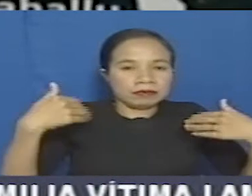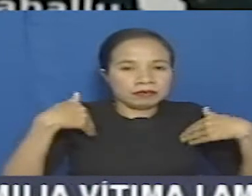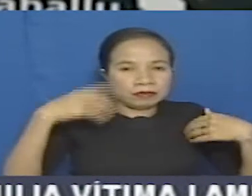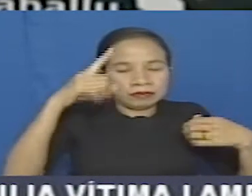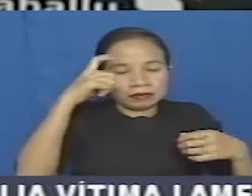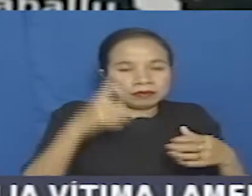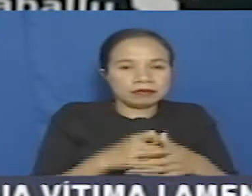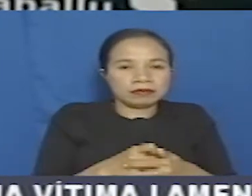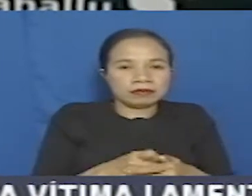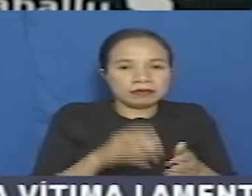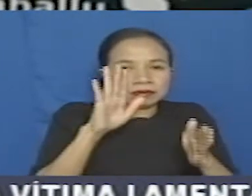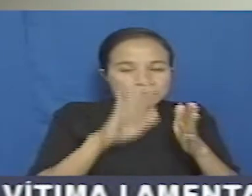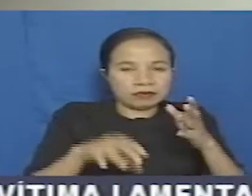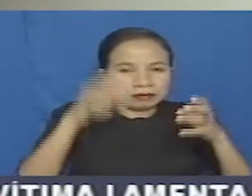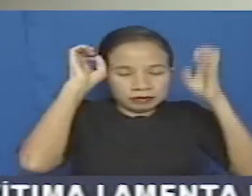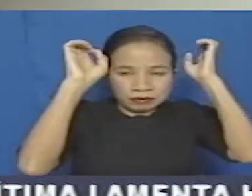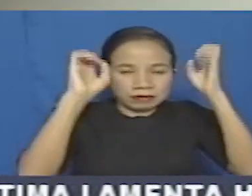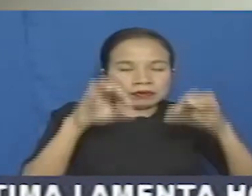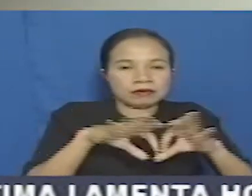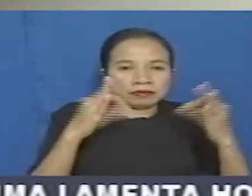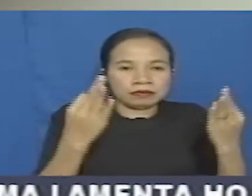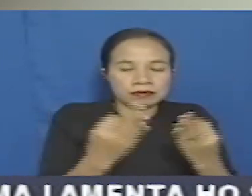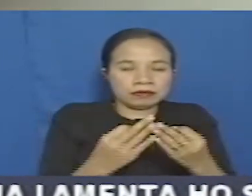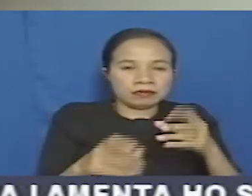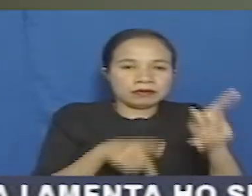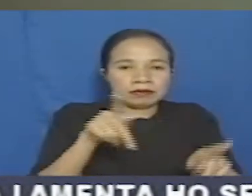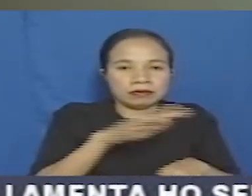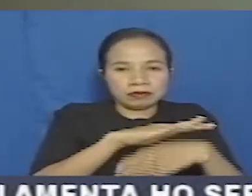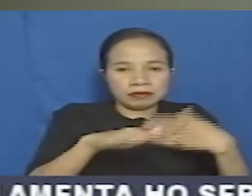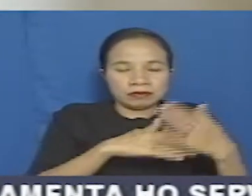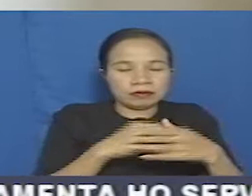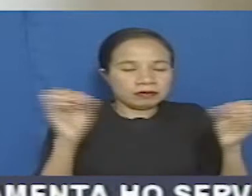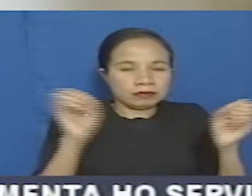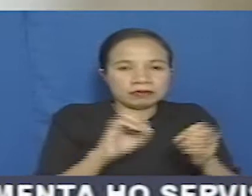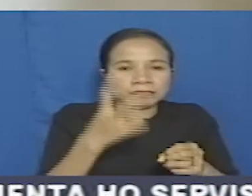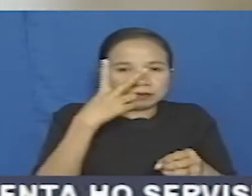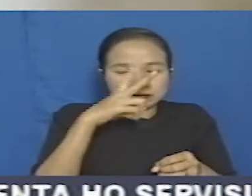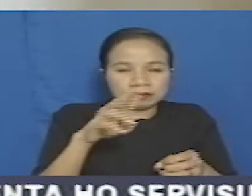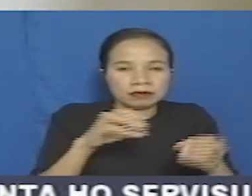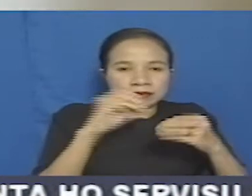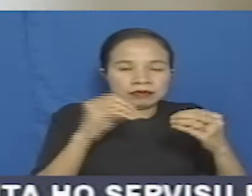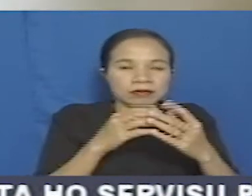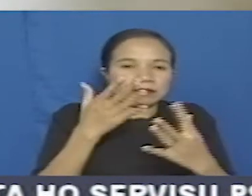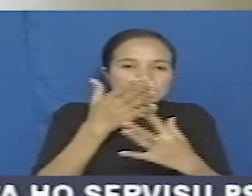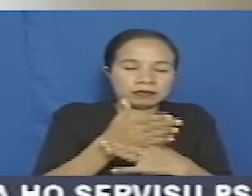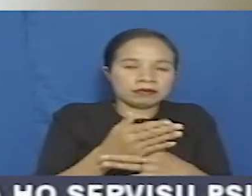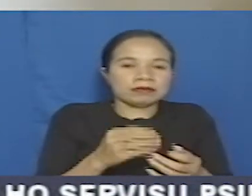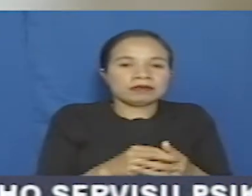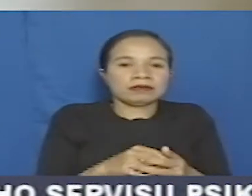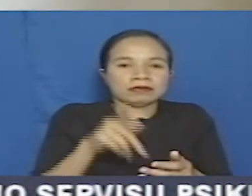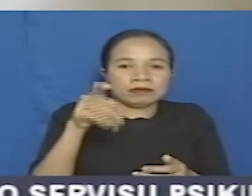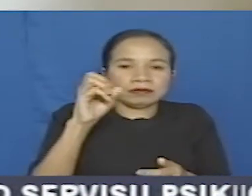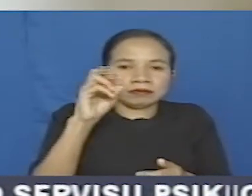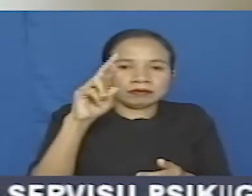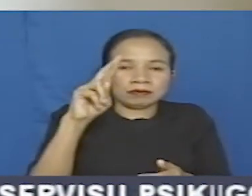tamba durante ne menos educação cívica ba família na sociedade, não falta controlo com ba acesso à rede pornográfico. A